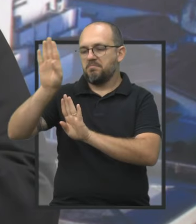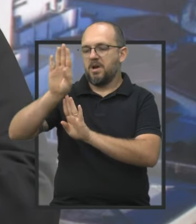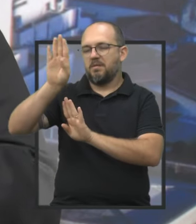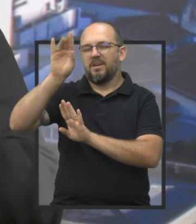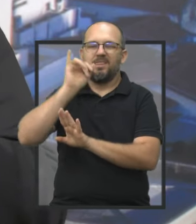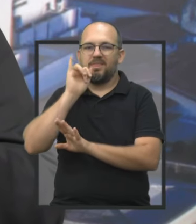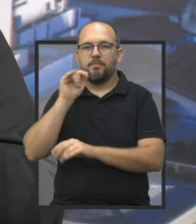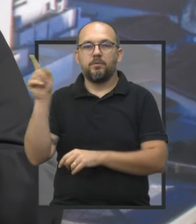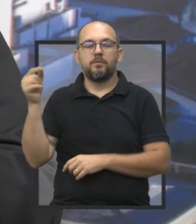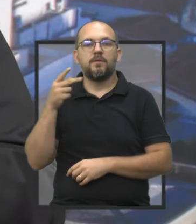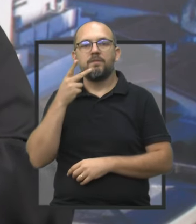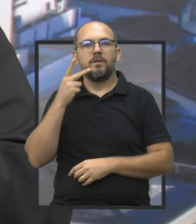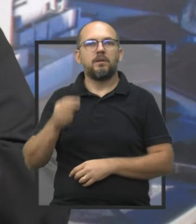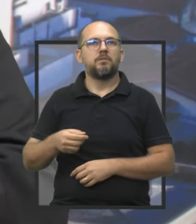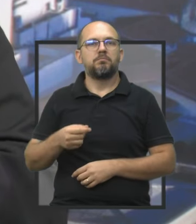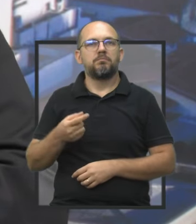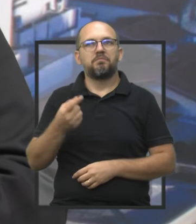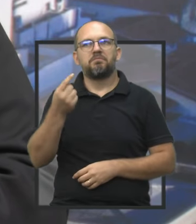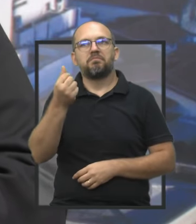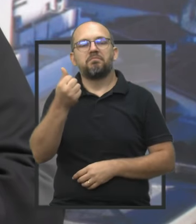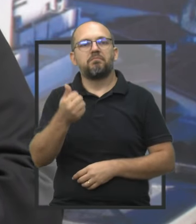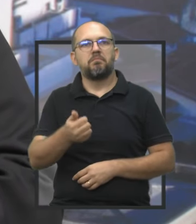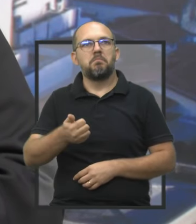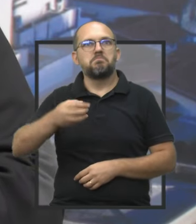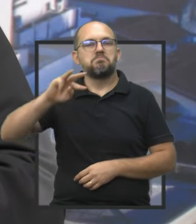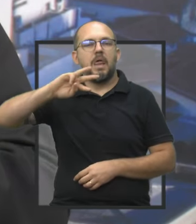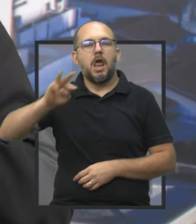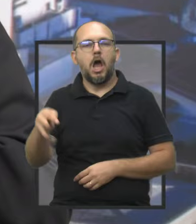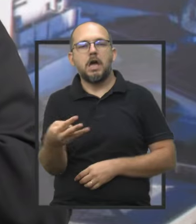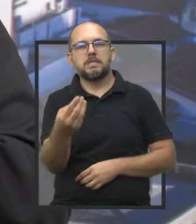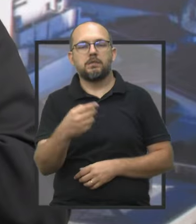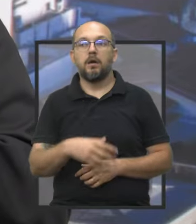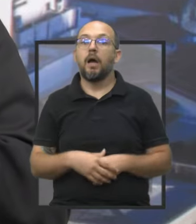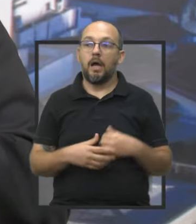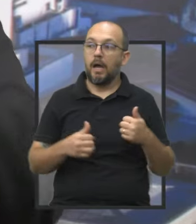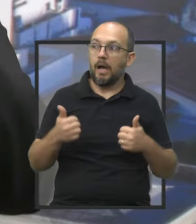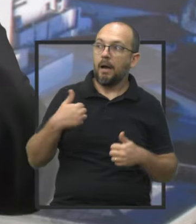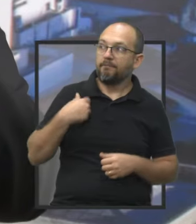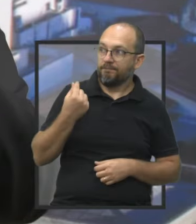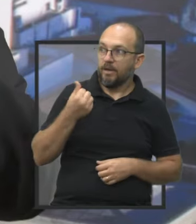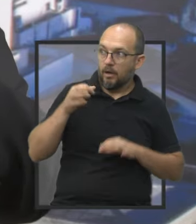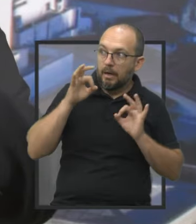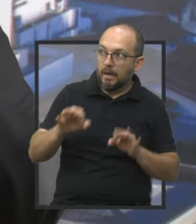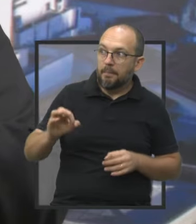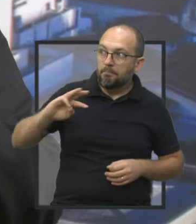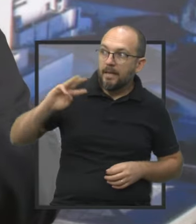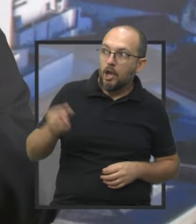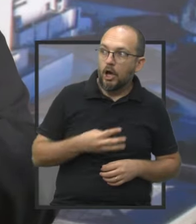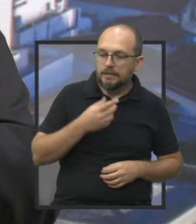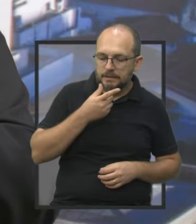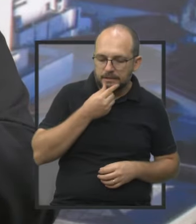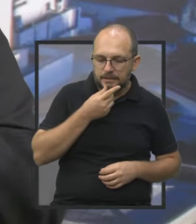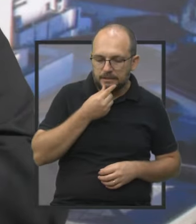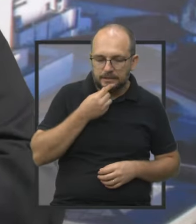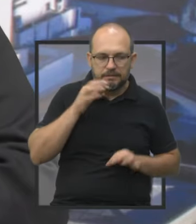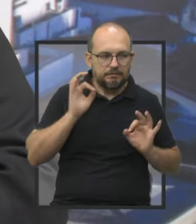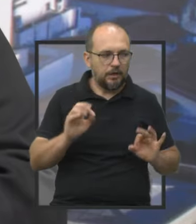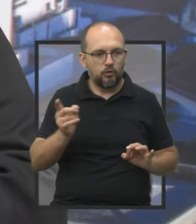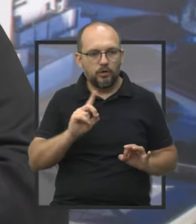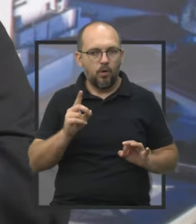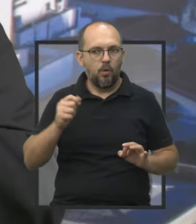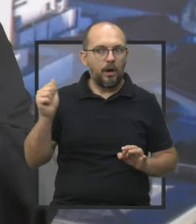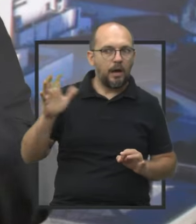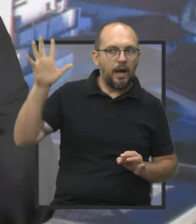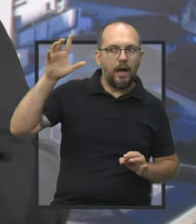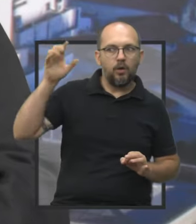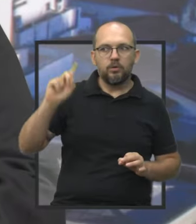custou X milhões, vou voltar na expertise. Nós não temos expertise para dizer, olha lá, custou de fato ou não, está